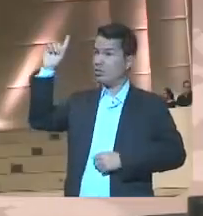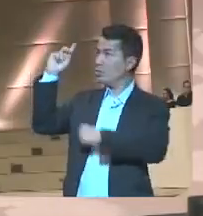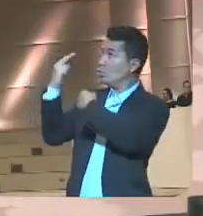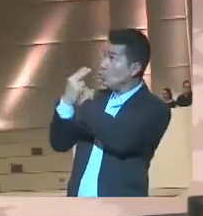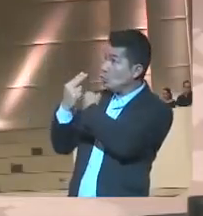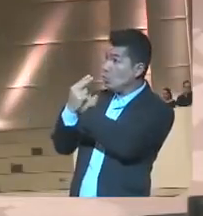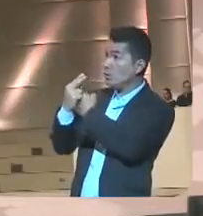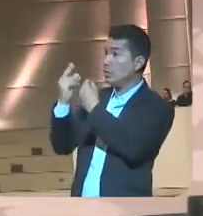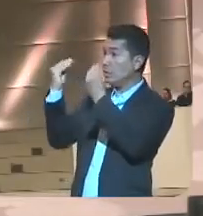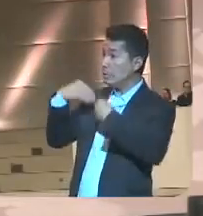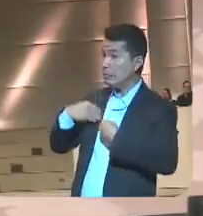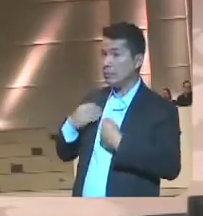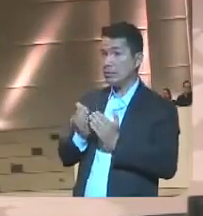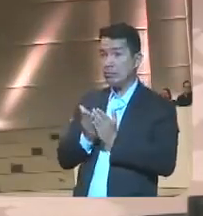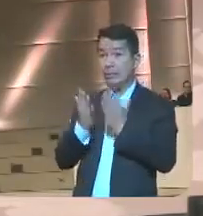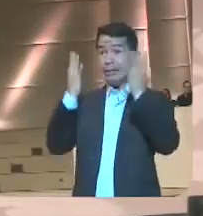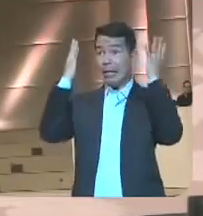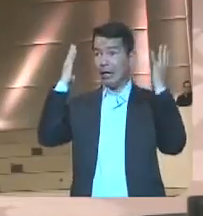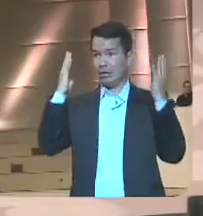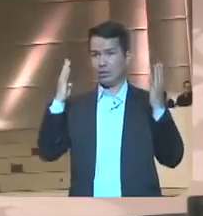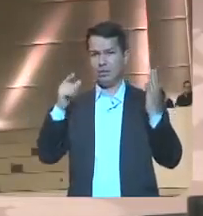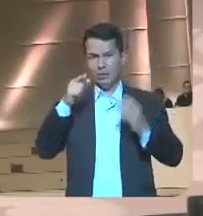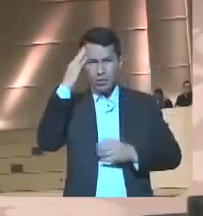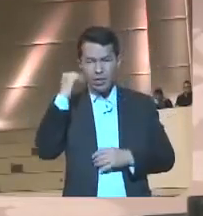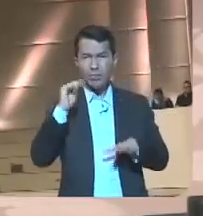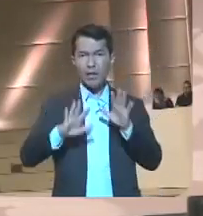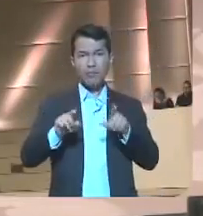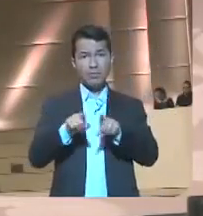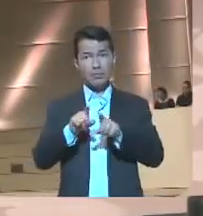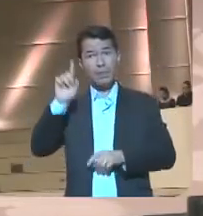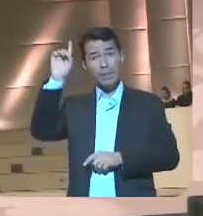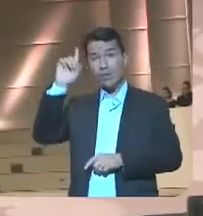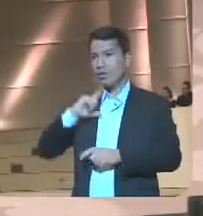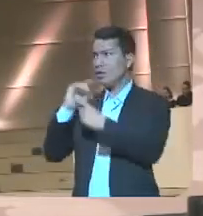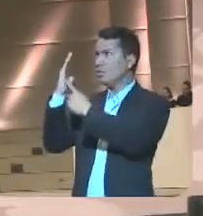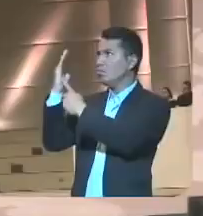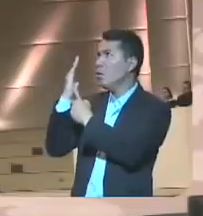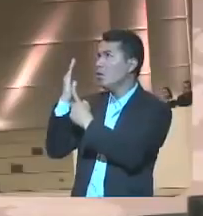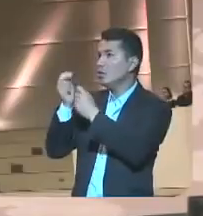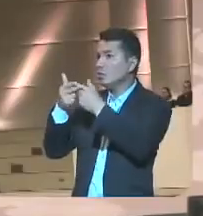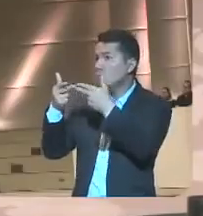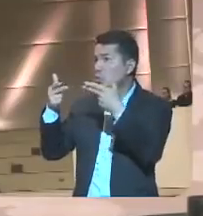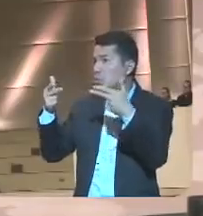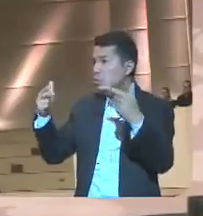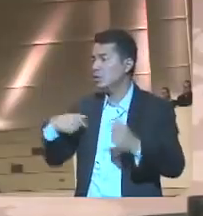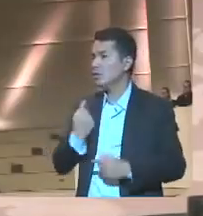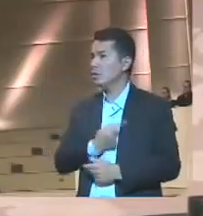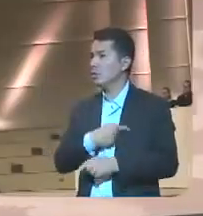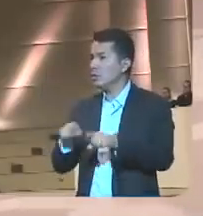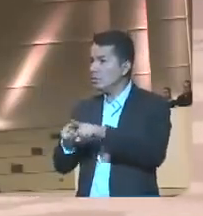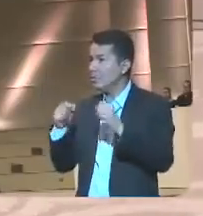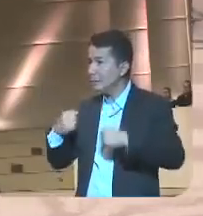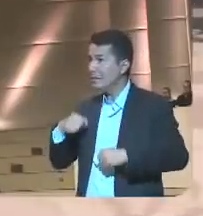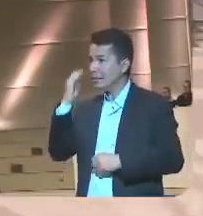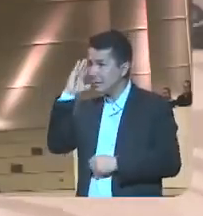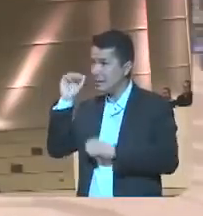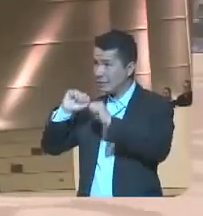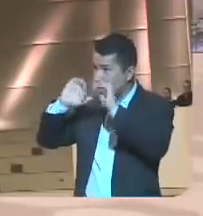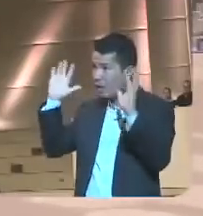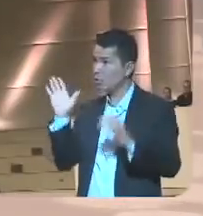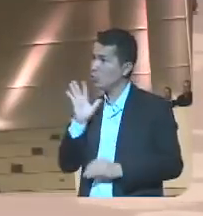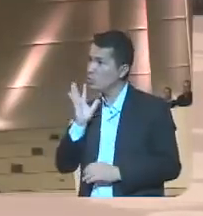e de repente o senhor fala com a gente revela coisas ea gente vai entrar sam